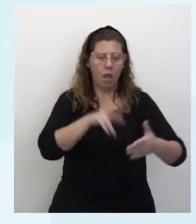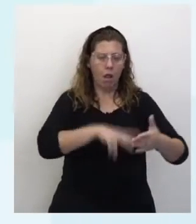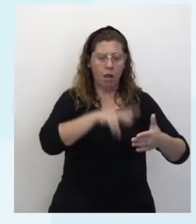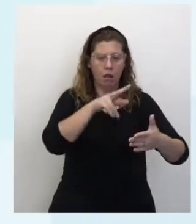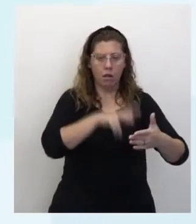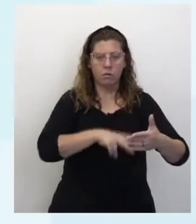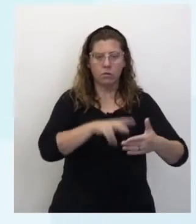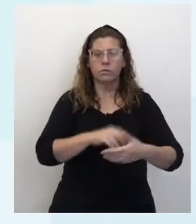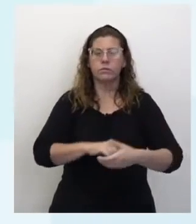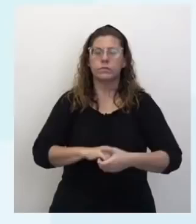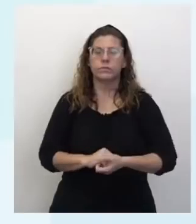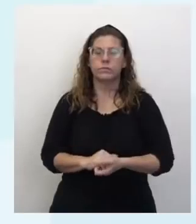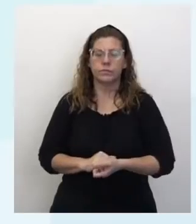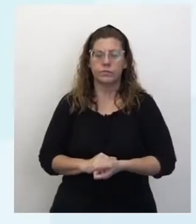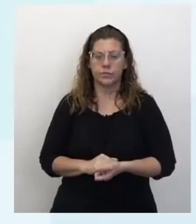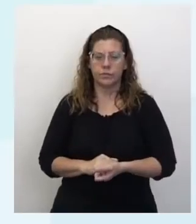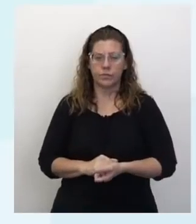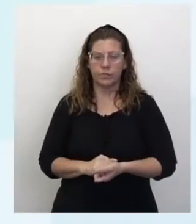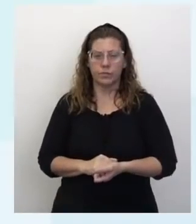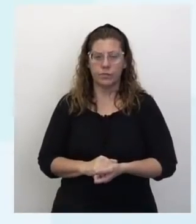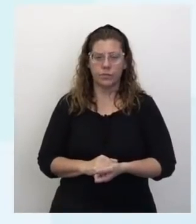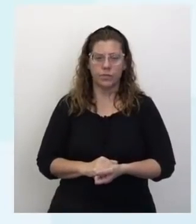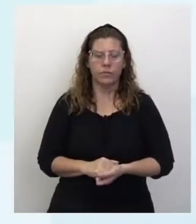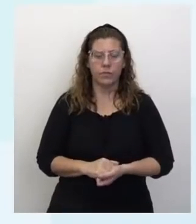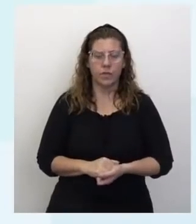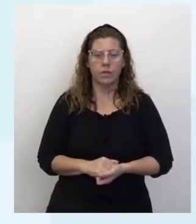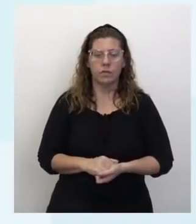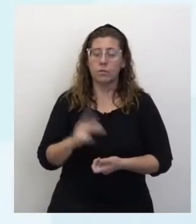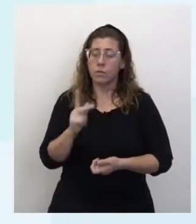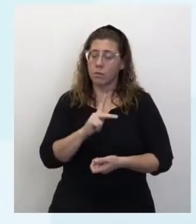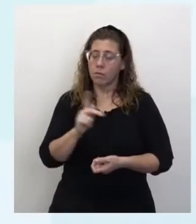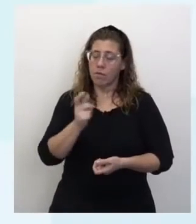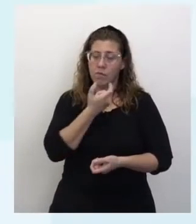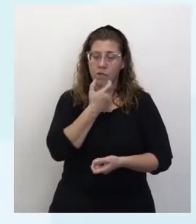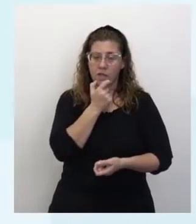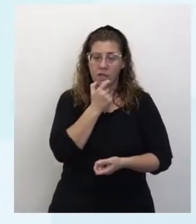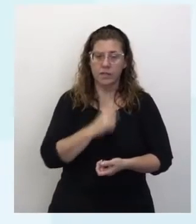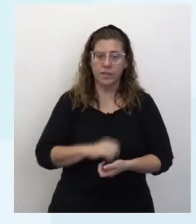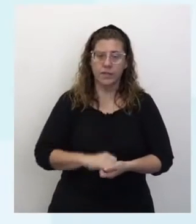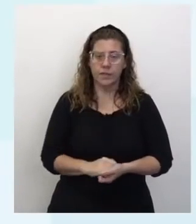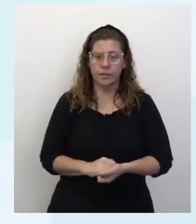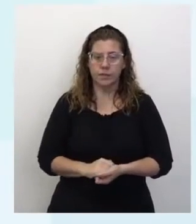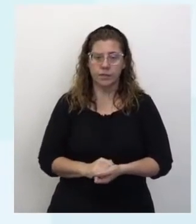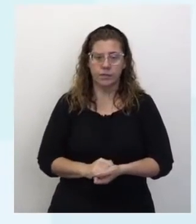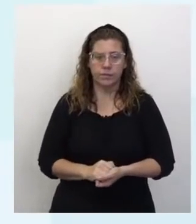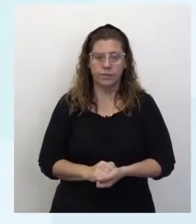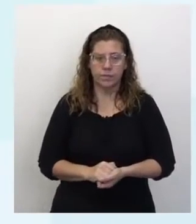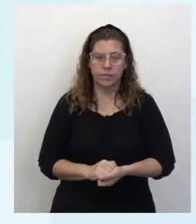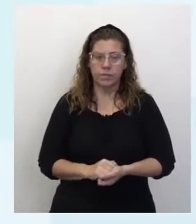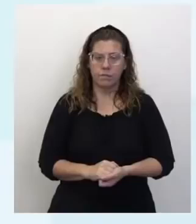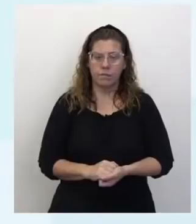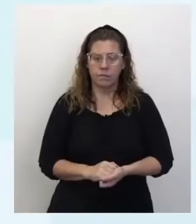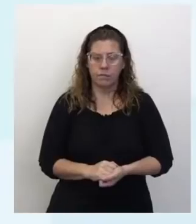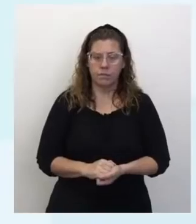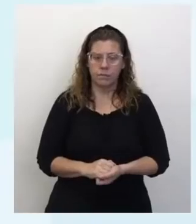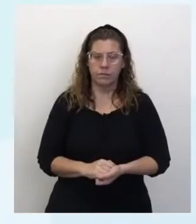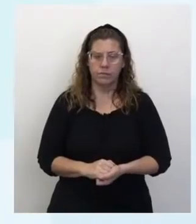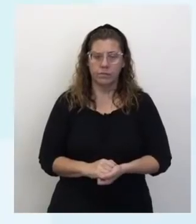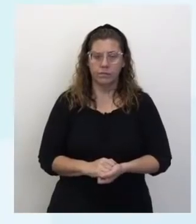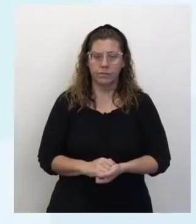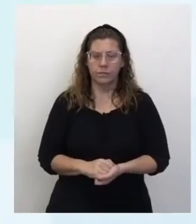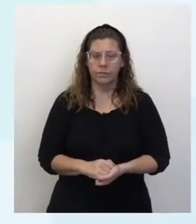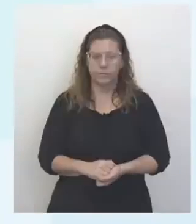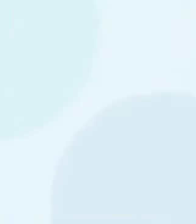theme must be of a collective interest. Visual. The person in the meme must be famous. Nobody should